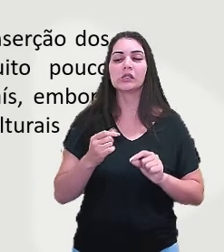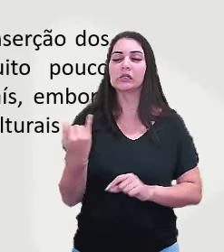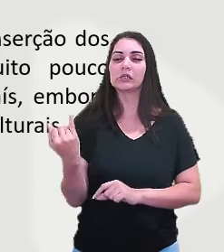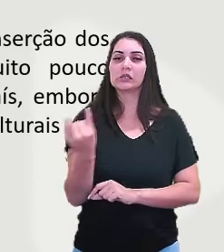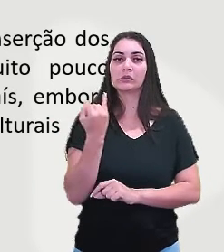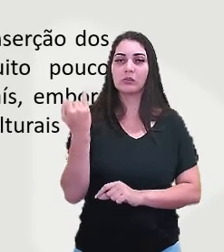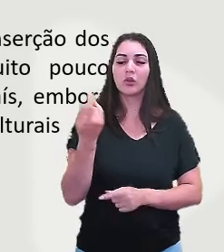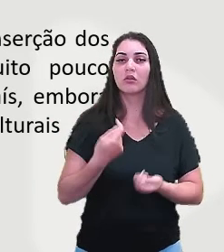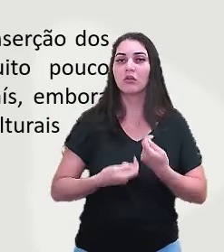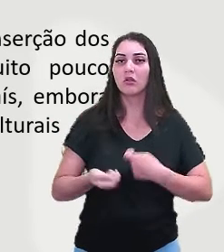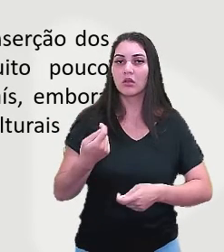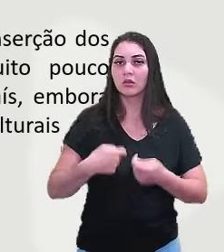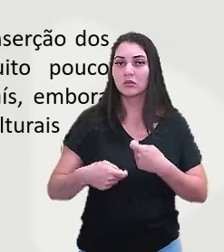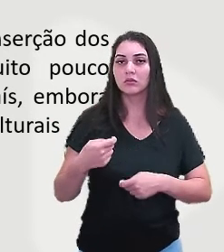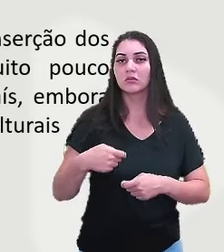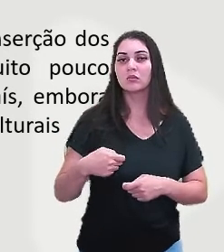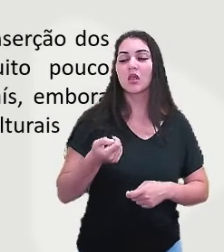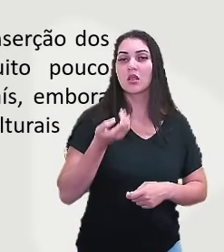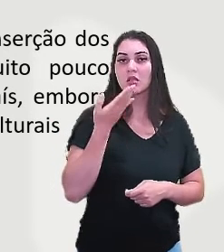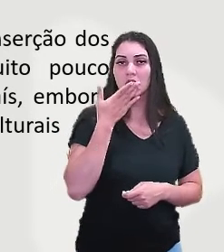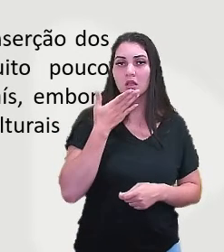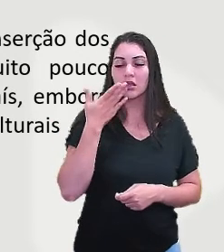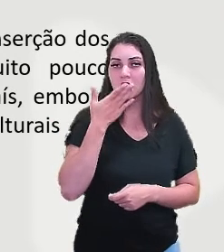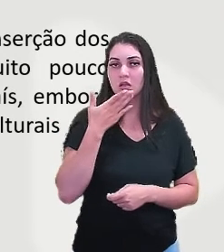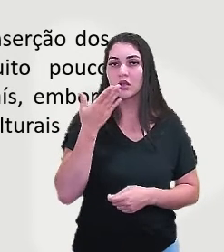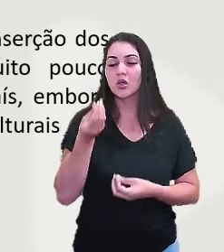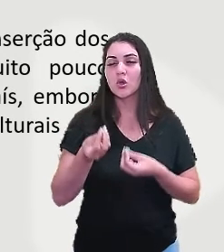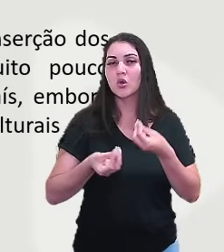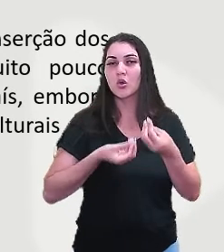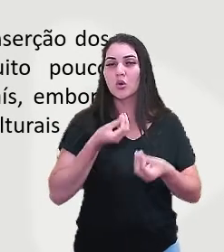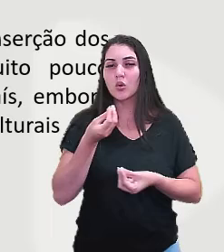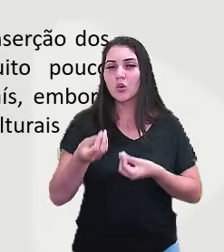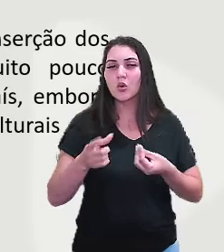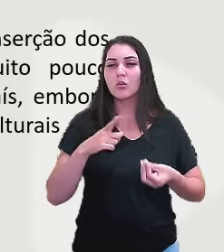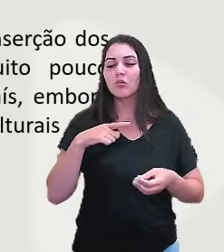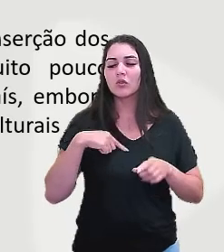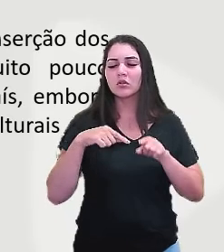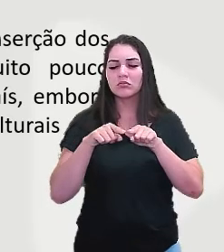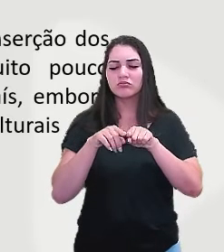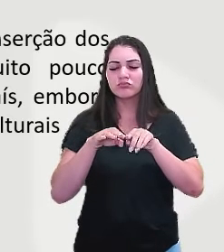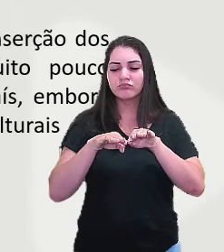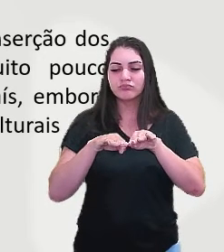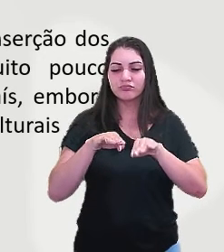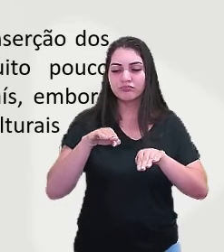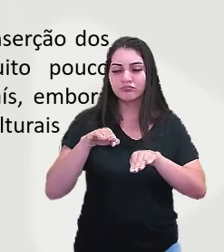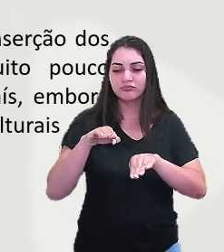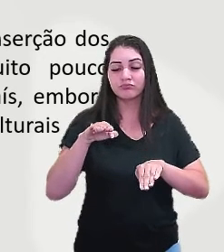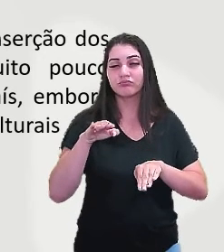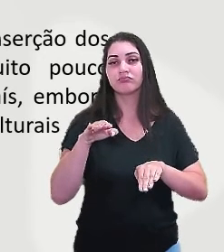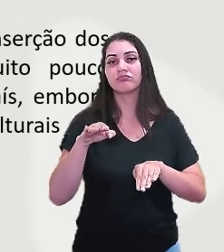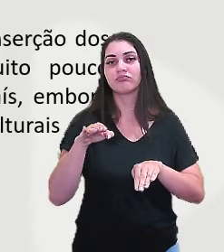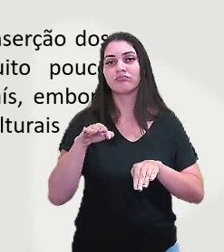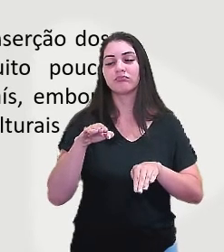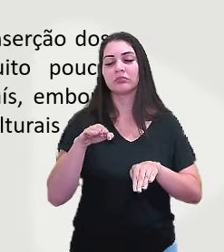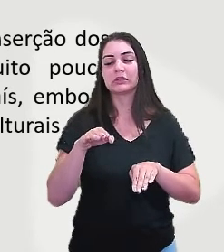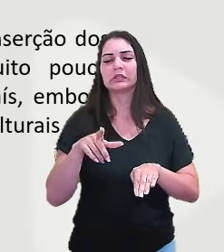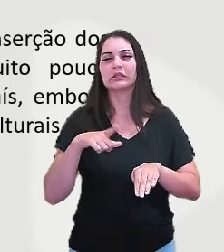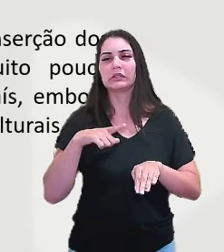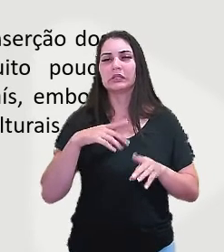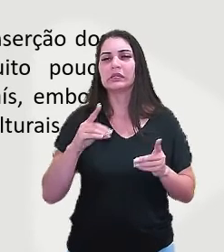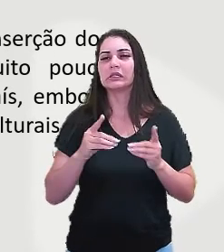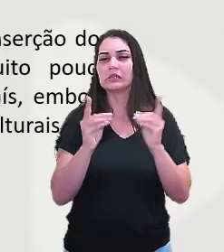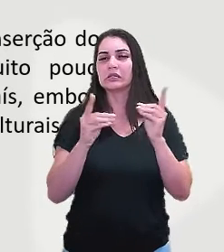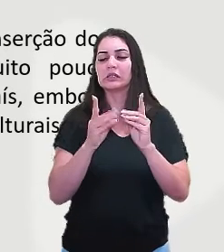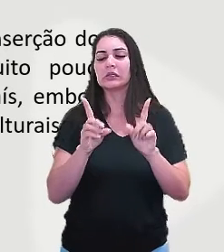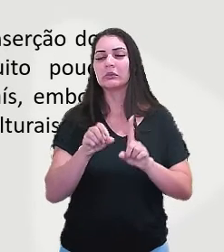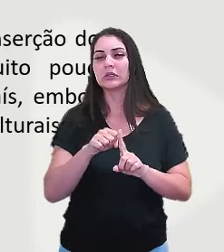com a economia canavieira, como elas vinham em declínio, muito embora as dinâmicas